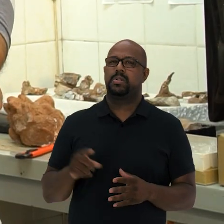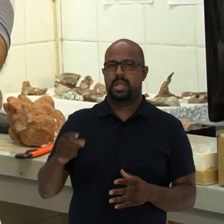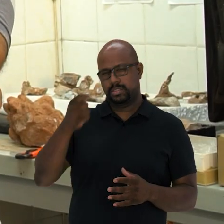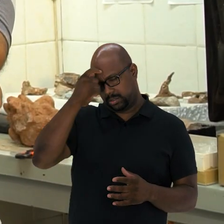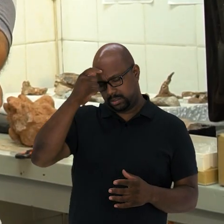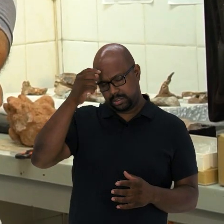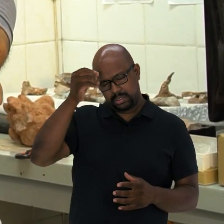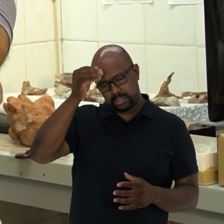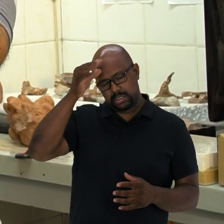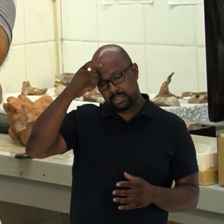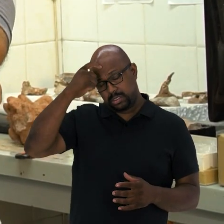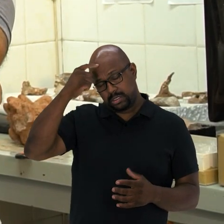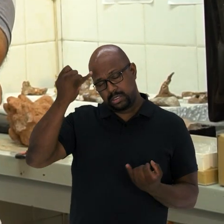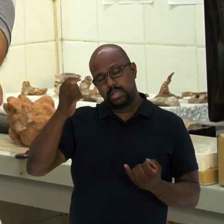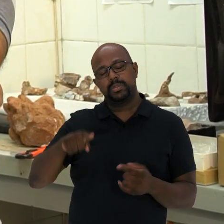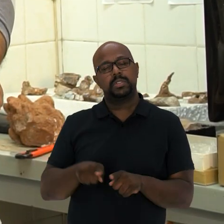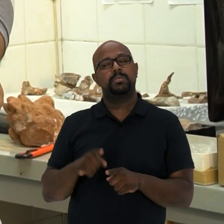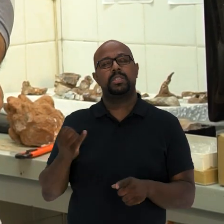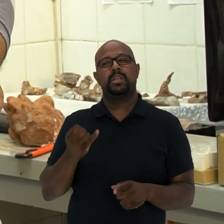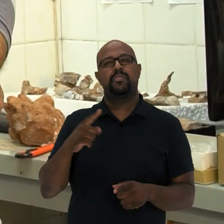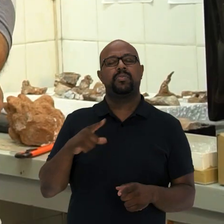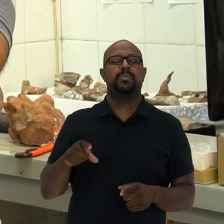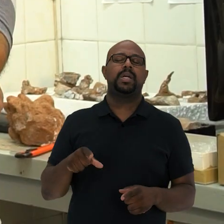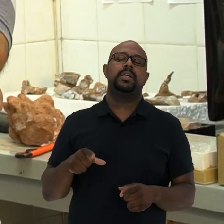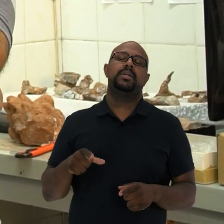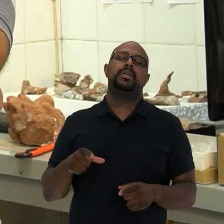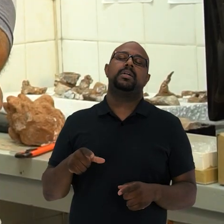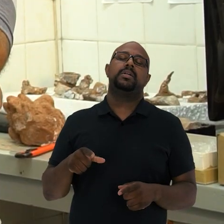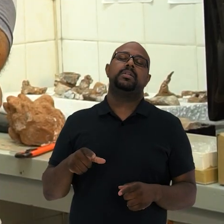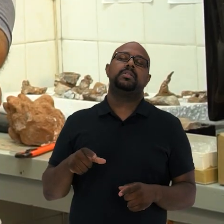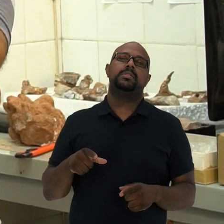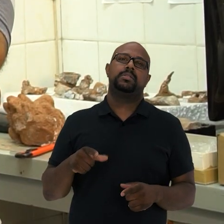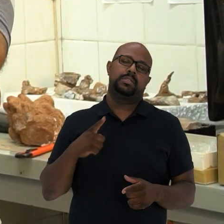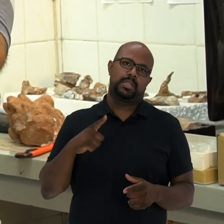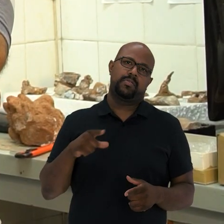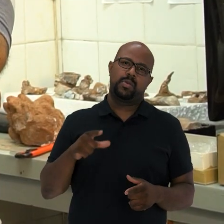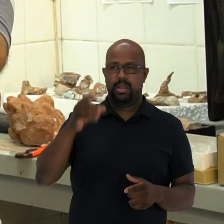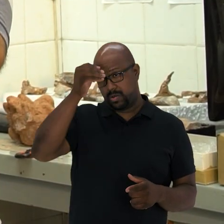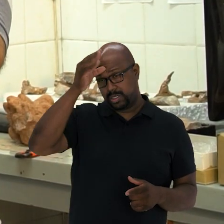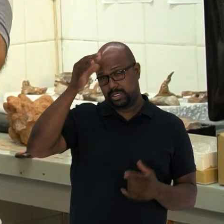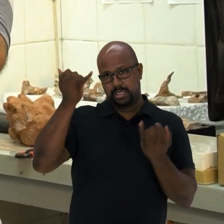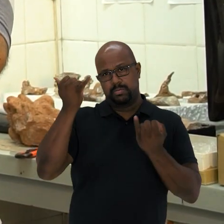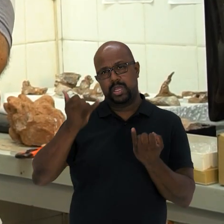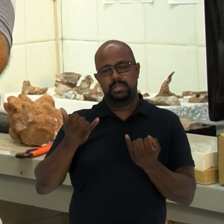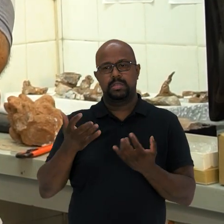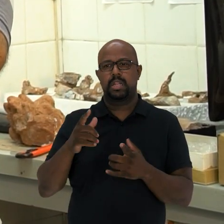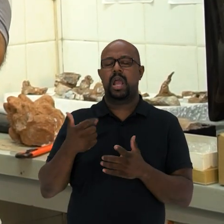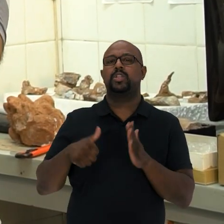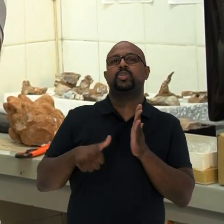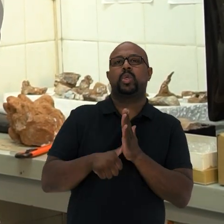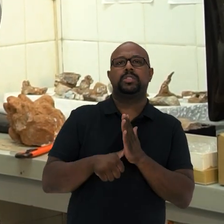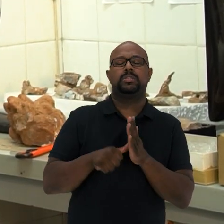justamente dessa conscientização, né? Mas ele também teve uma... acabou tendo reconhecimento, né? Ele